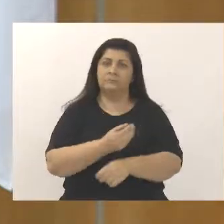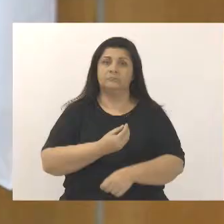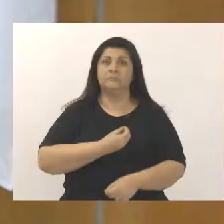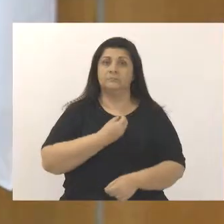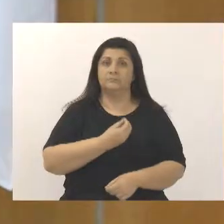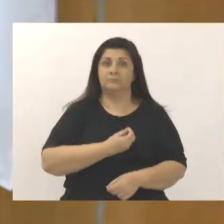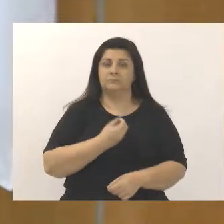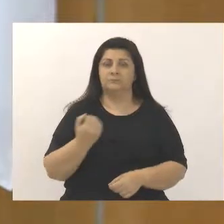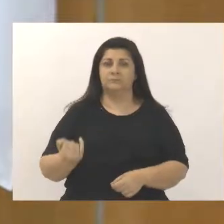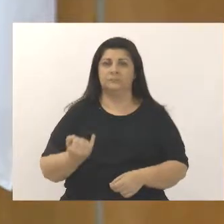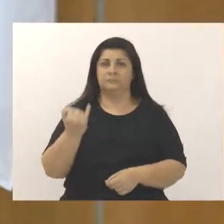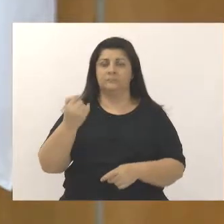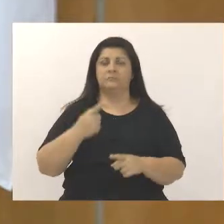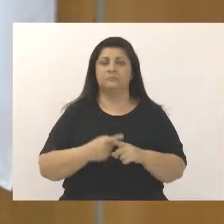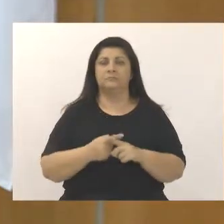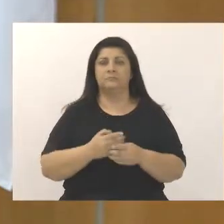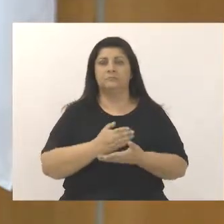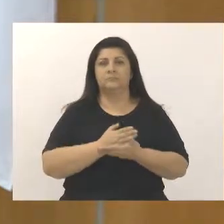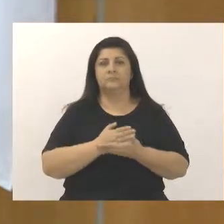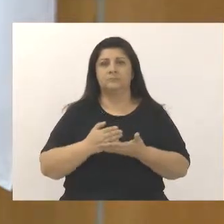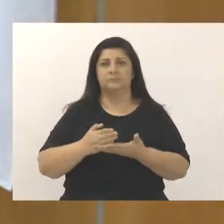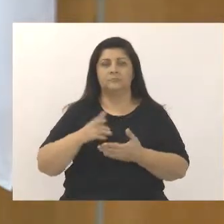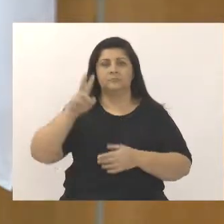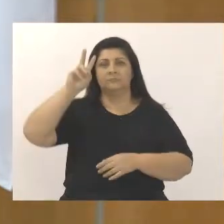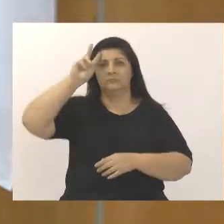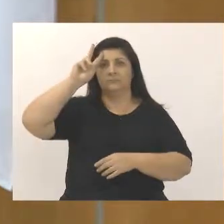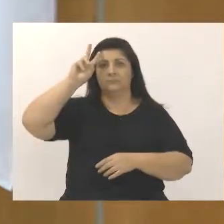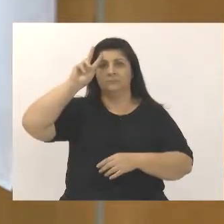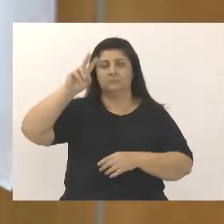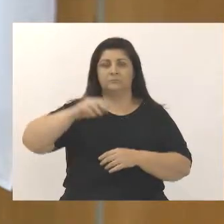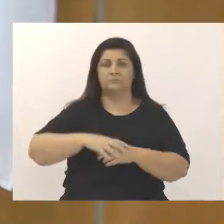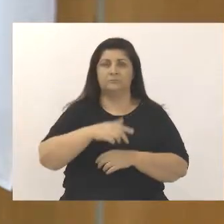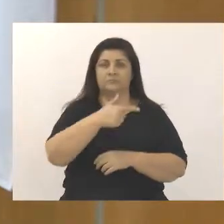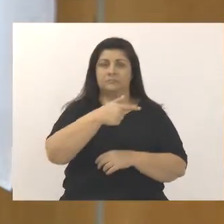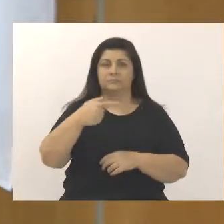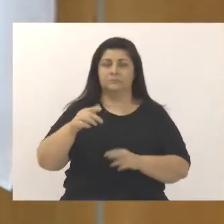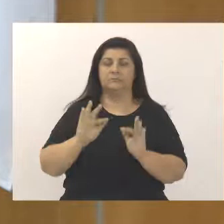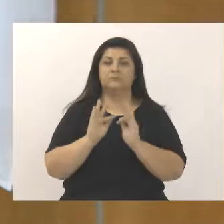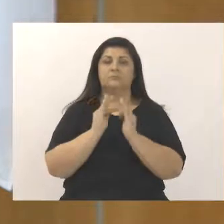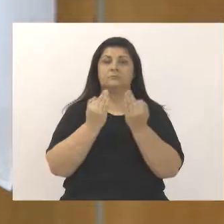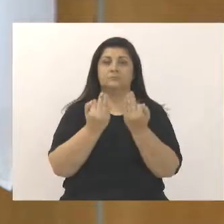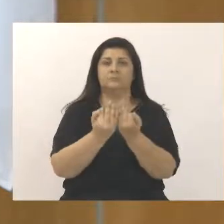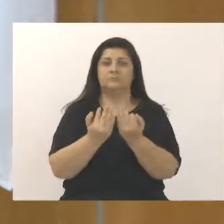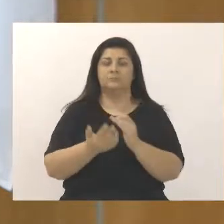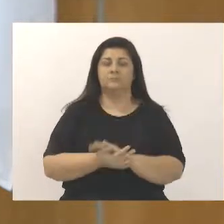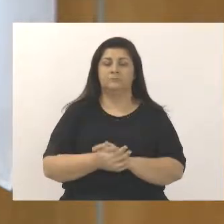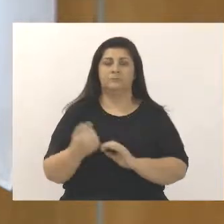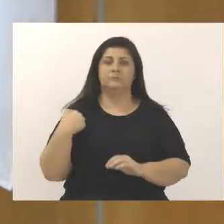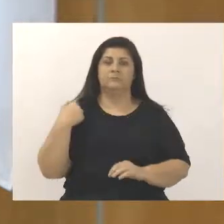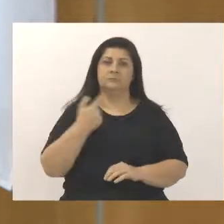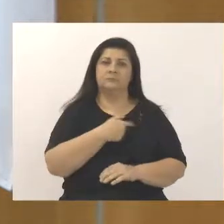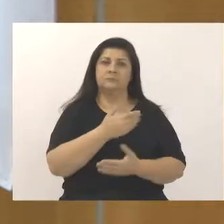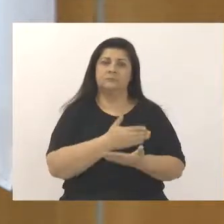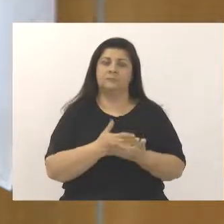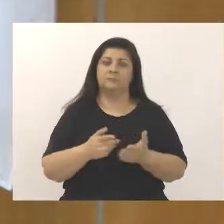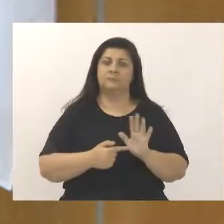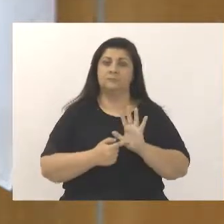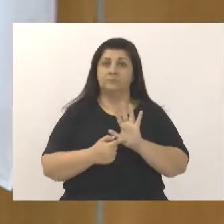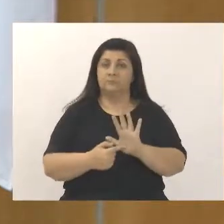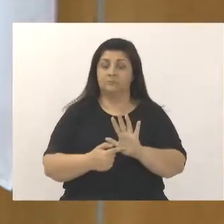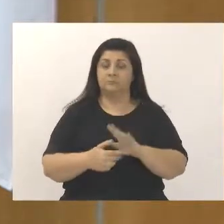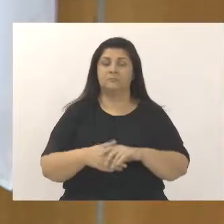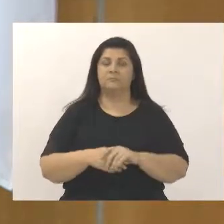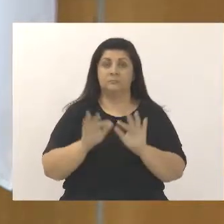muito importante porque nós vamos estar iniciando segunda-feira a Semana Nacional da Família. E a gente começa mostrando o sentido da